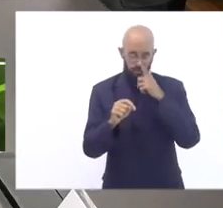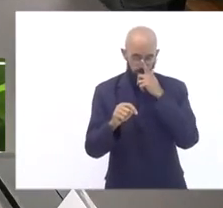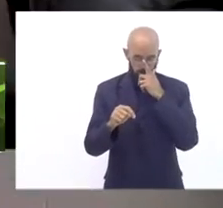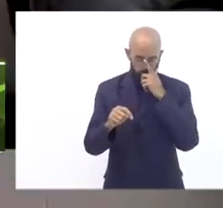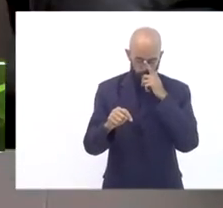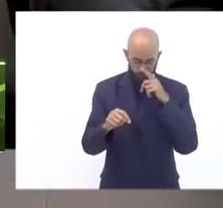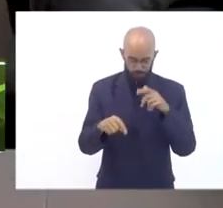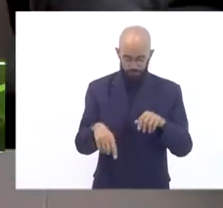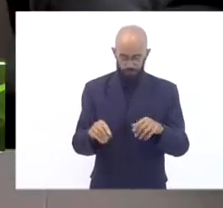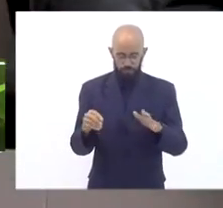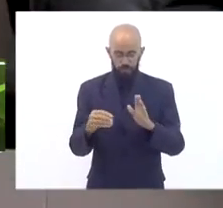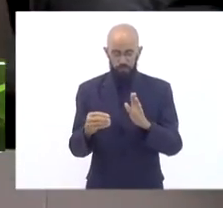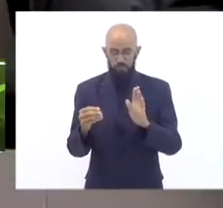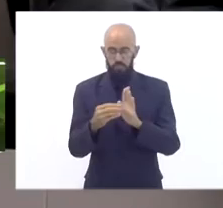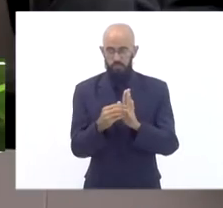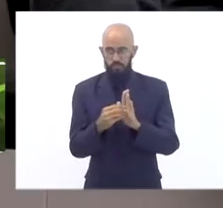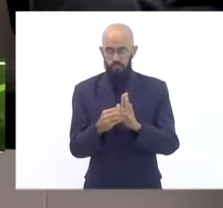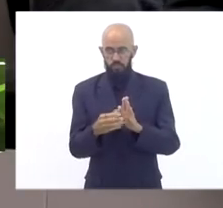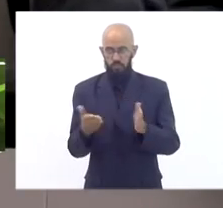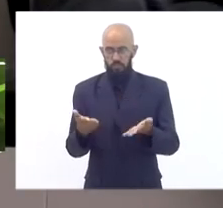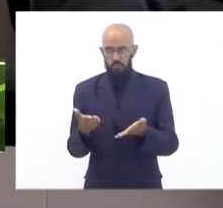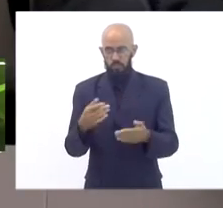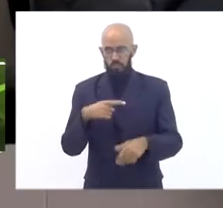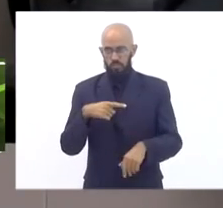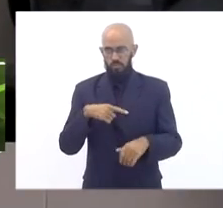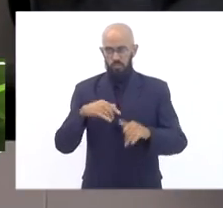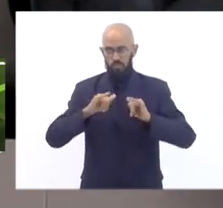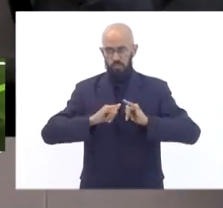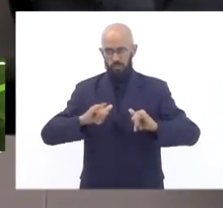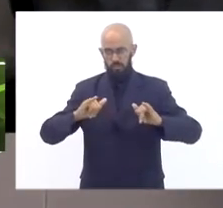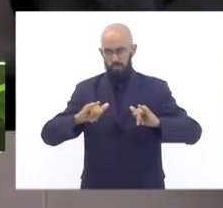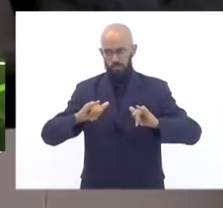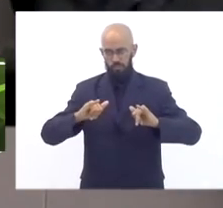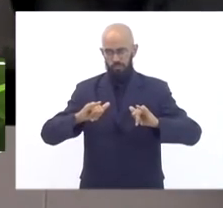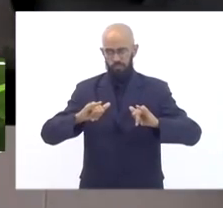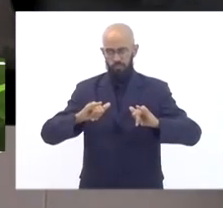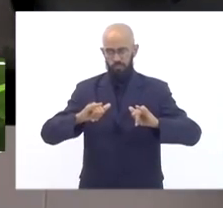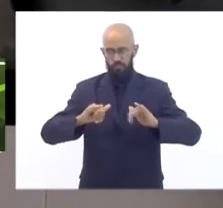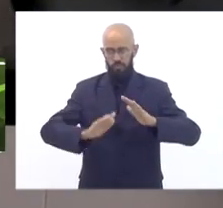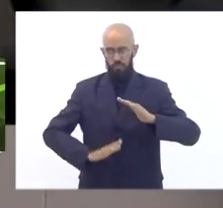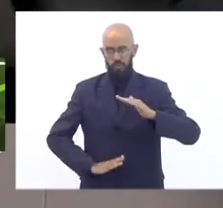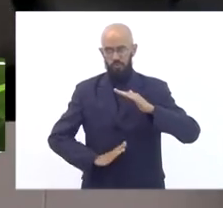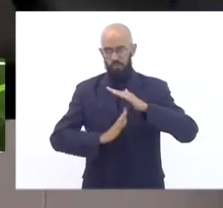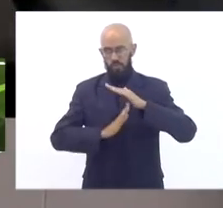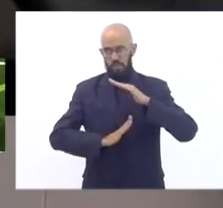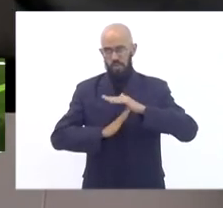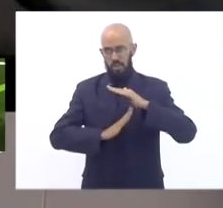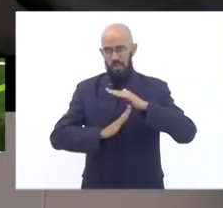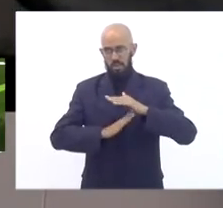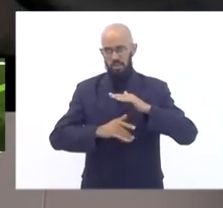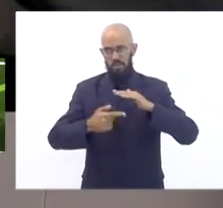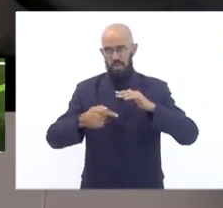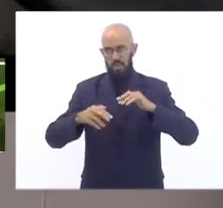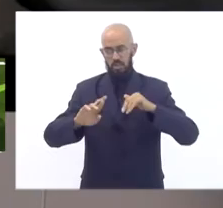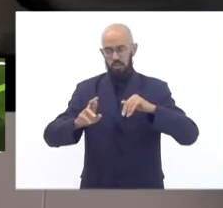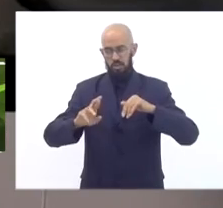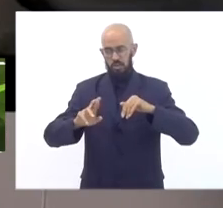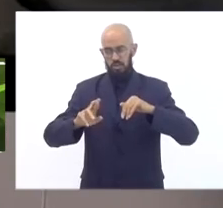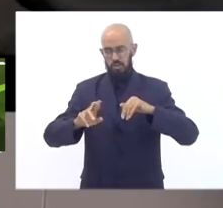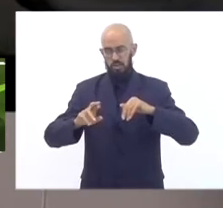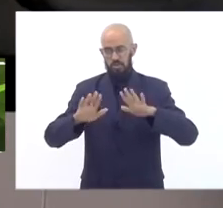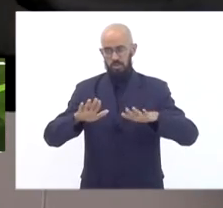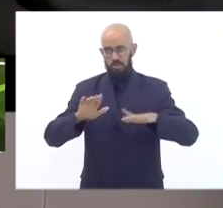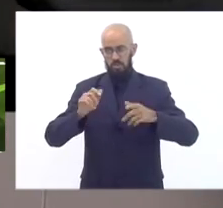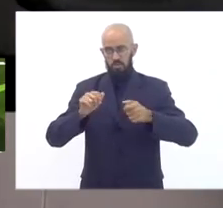publicado no Diário Oficial. Então, hoje nós temos uma deliberação em vigor que fixa a tarifa até R$ 7,00. O que nós estamos fazendo